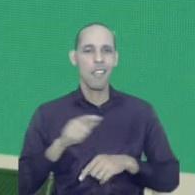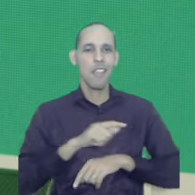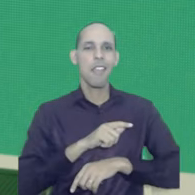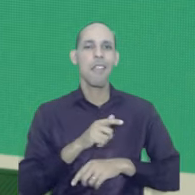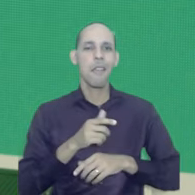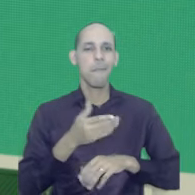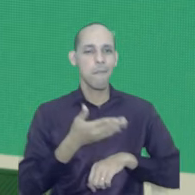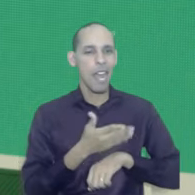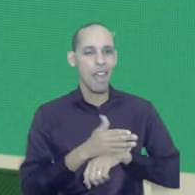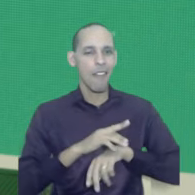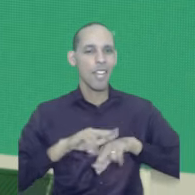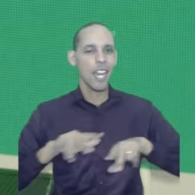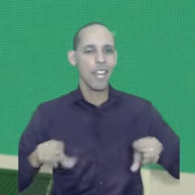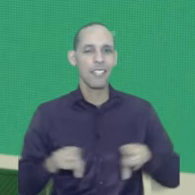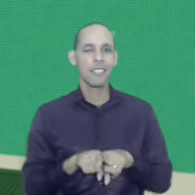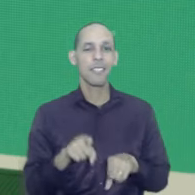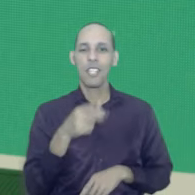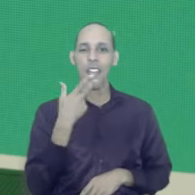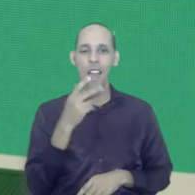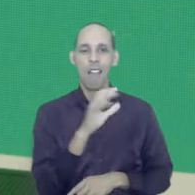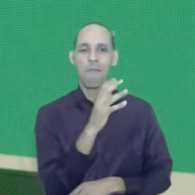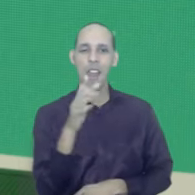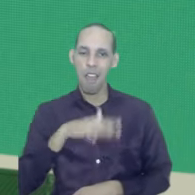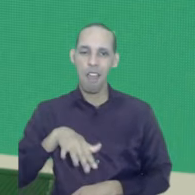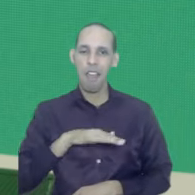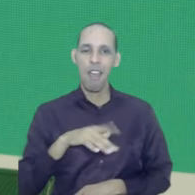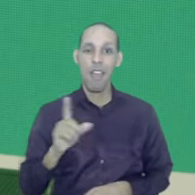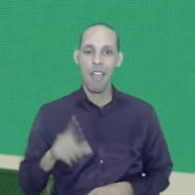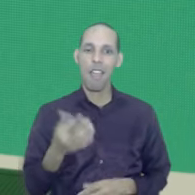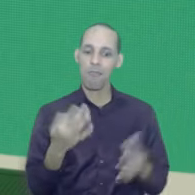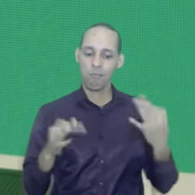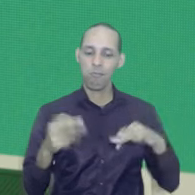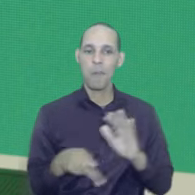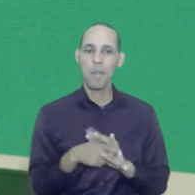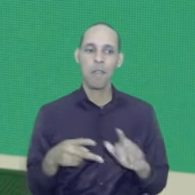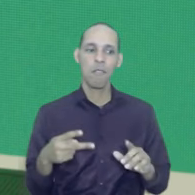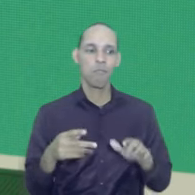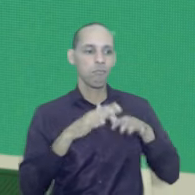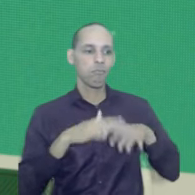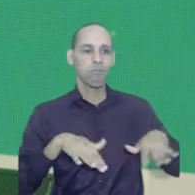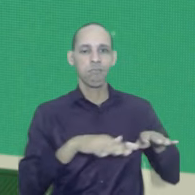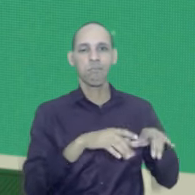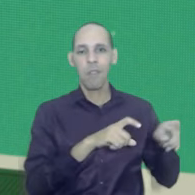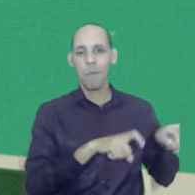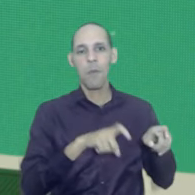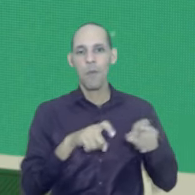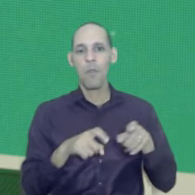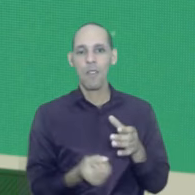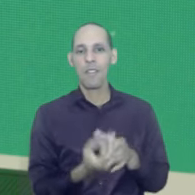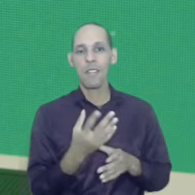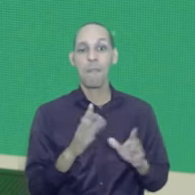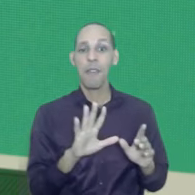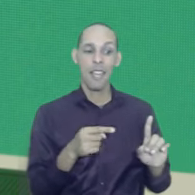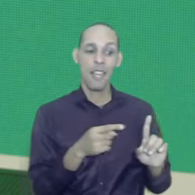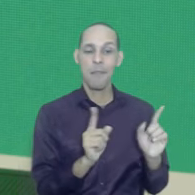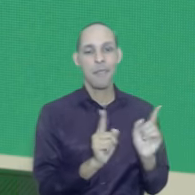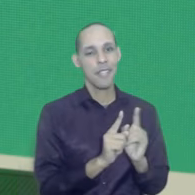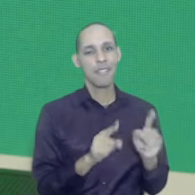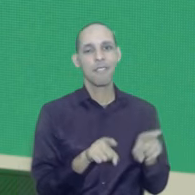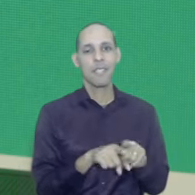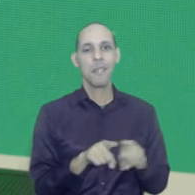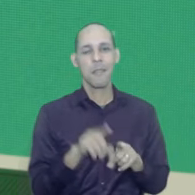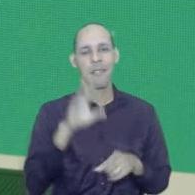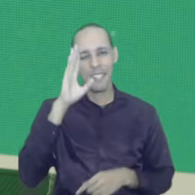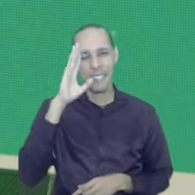de da parte ambiental que é sim uma dor do do de todo produtor rural mas do pequeno Principalmente nesse momento